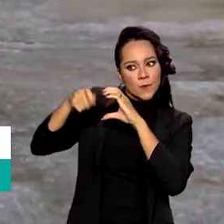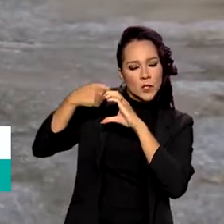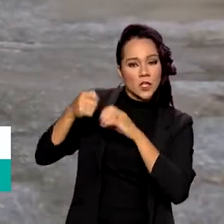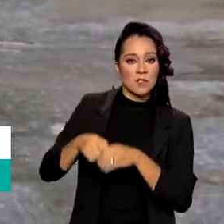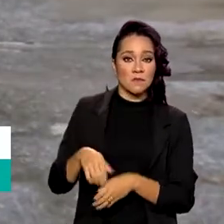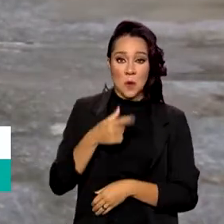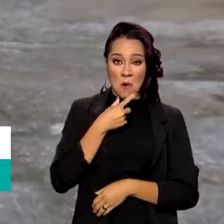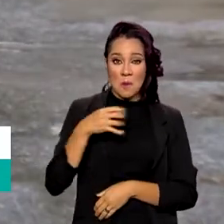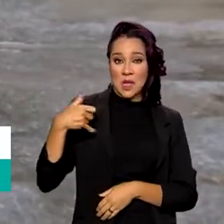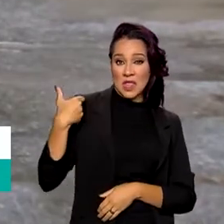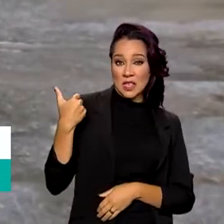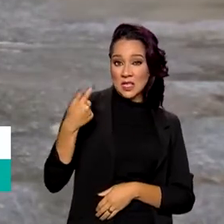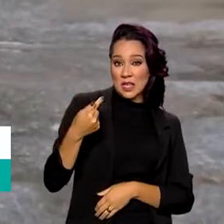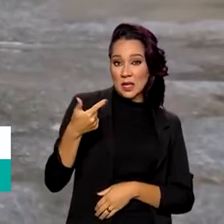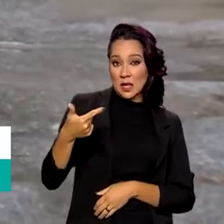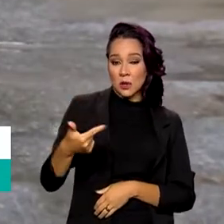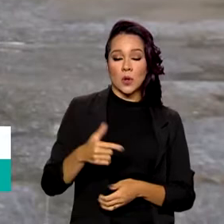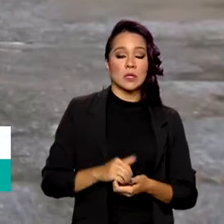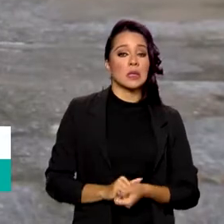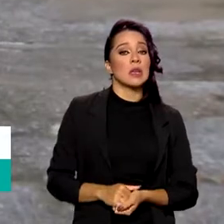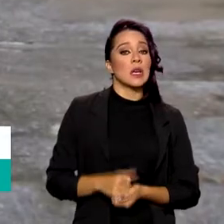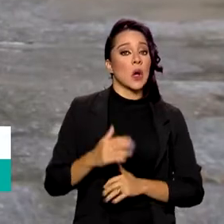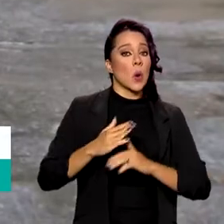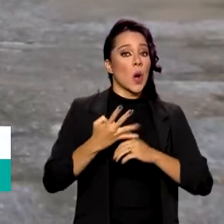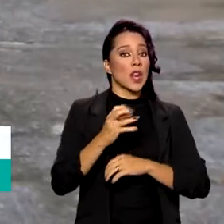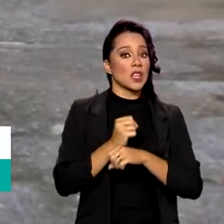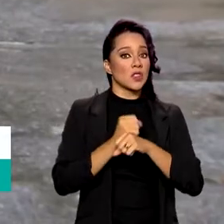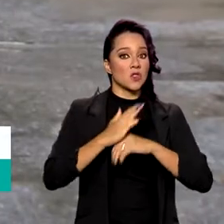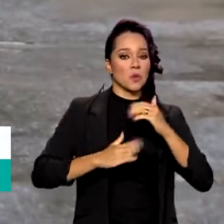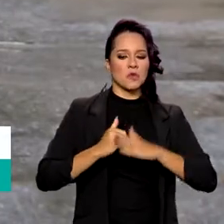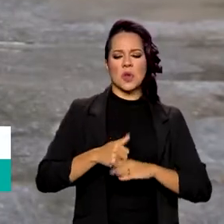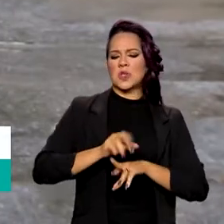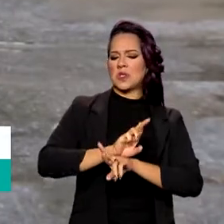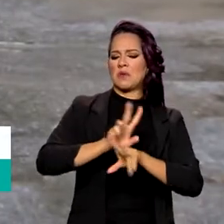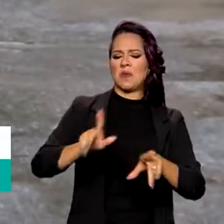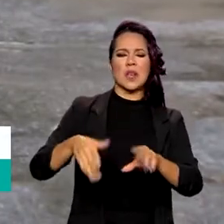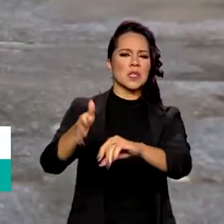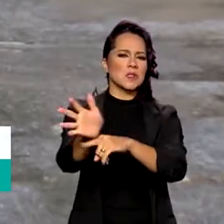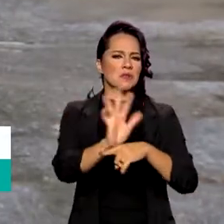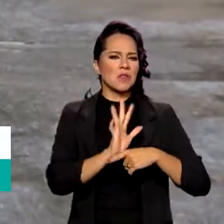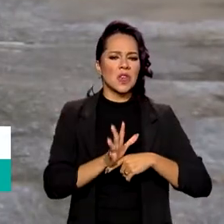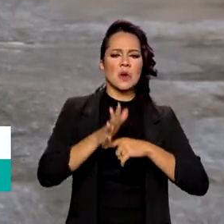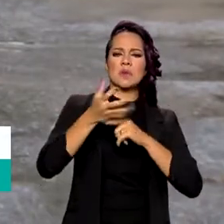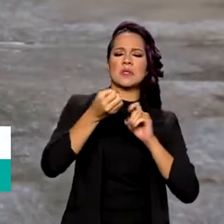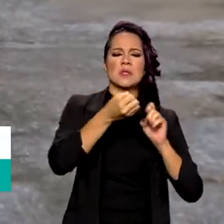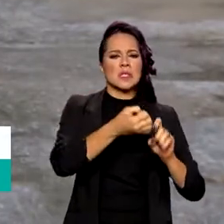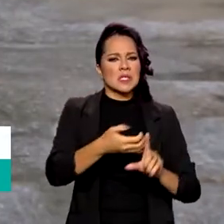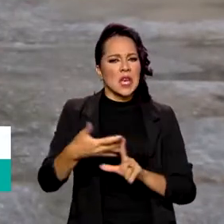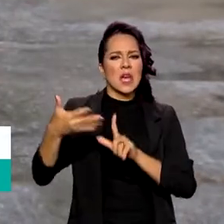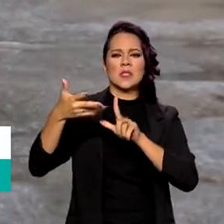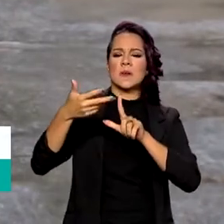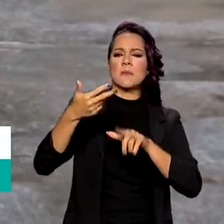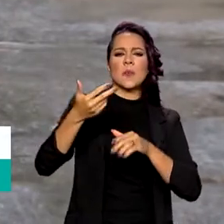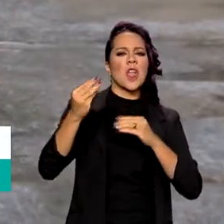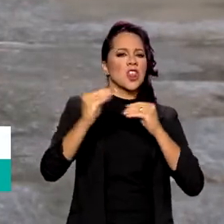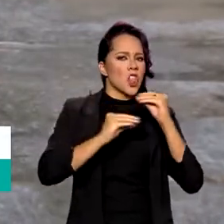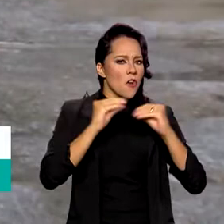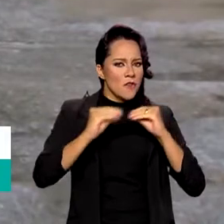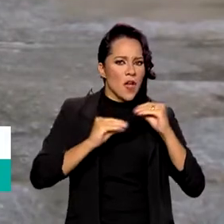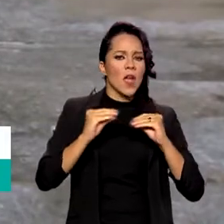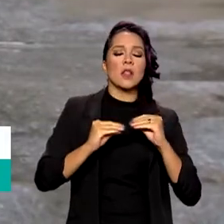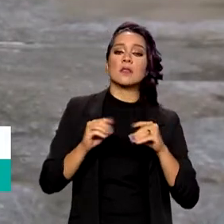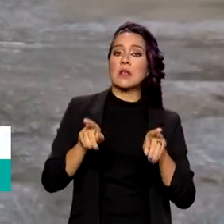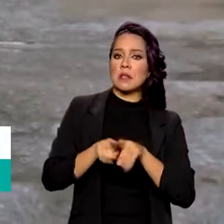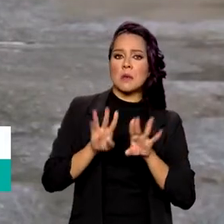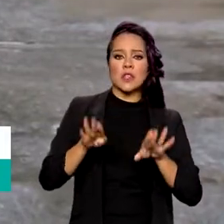do Monte 72 anos de idade 40 anos de carreira já atuou em dezenas de Filmes séries e novelas Inclusive estava